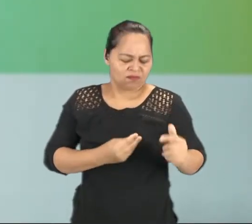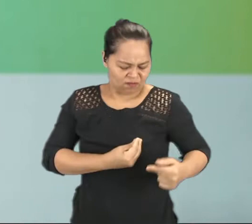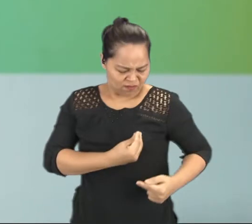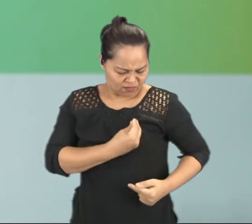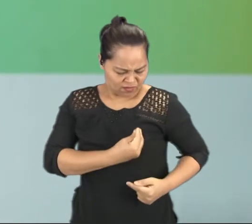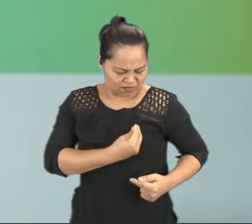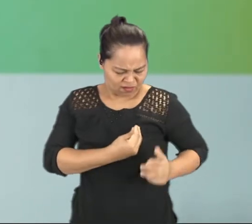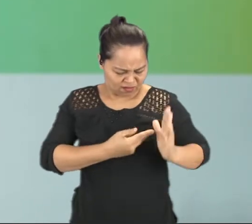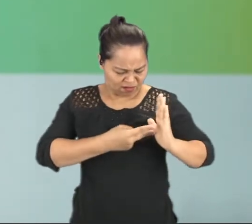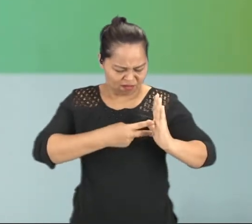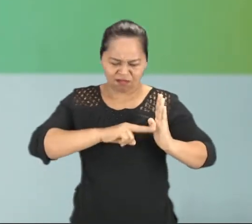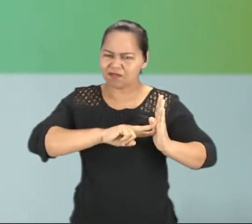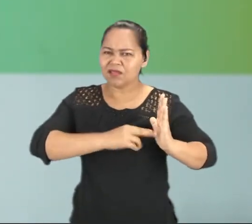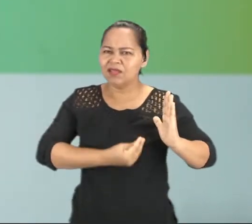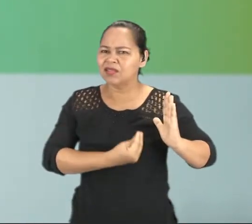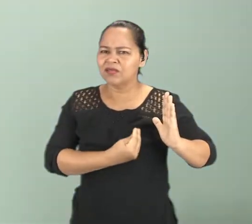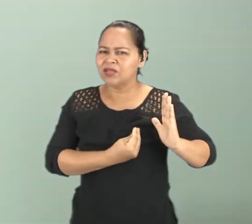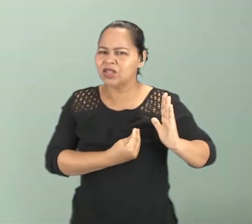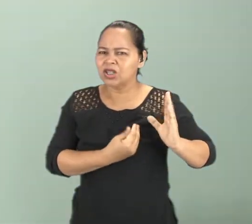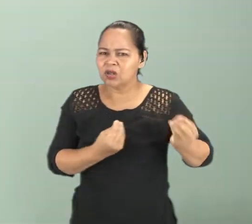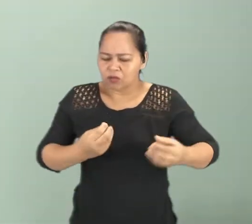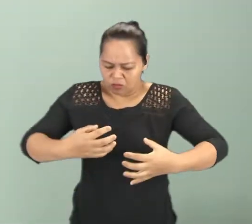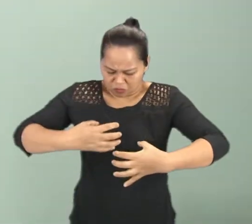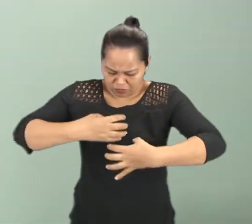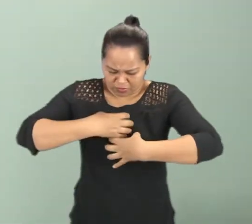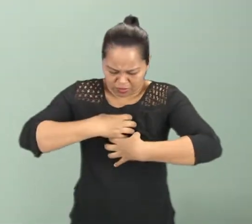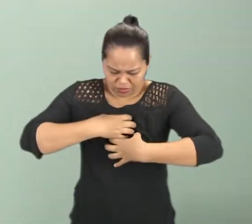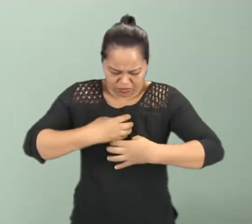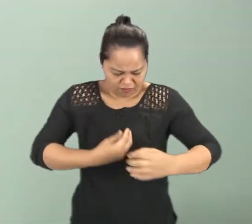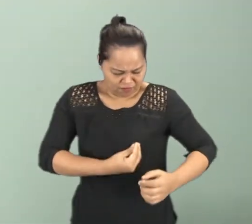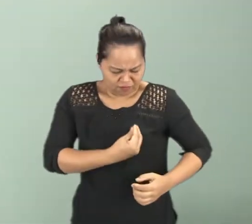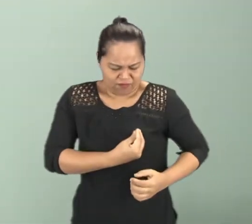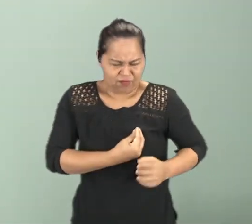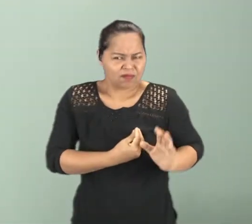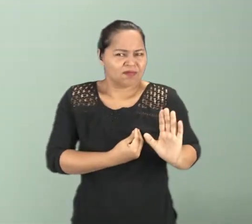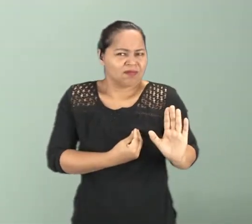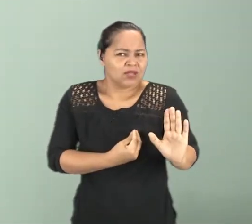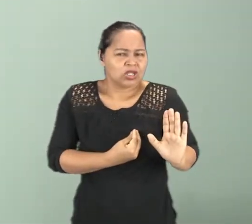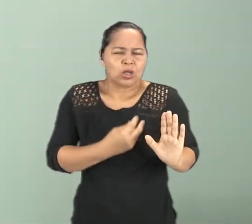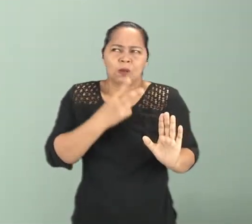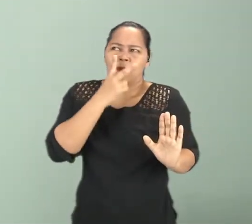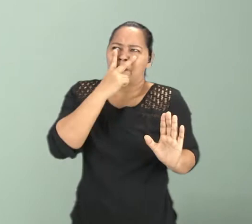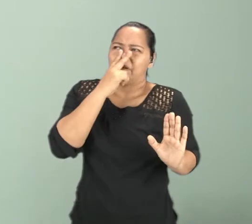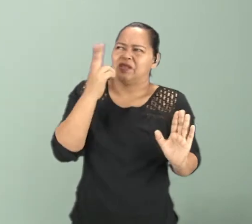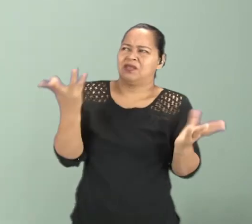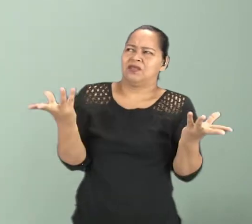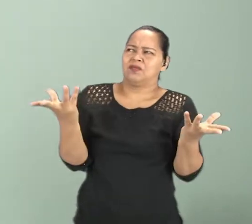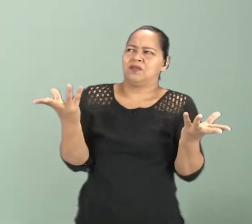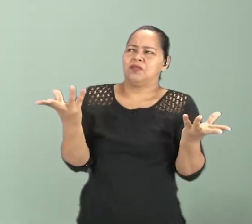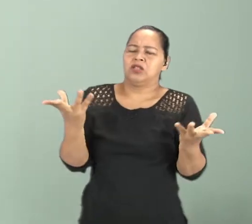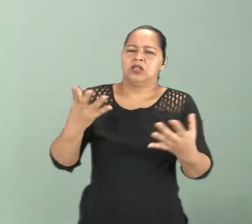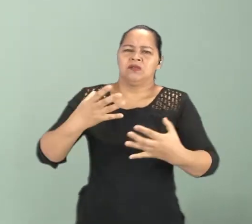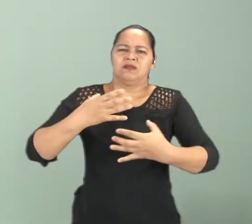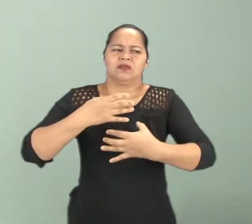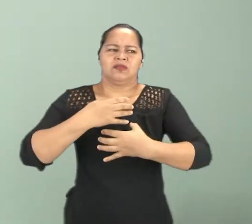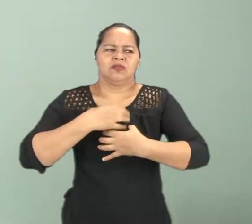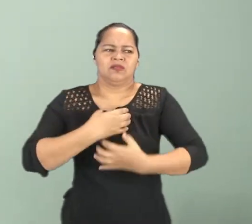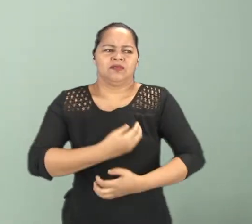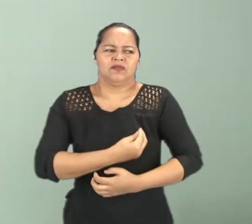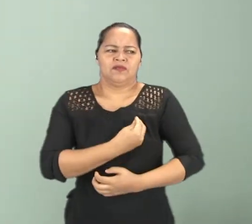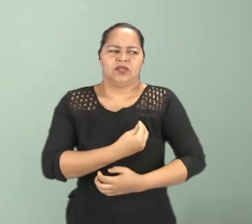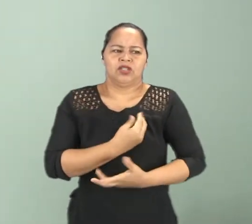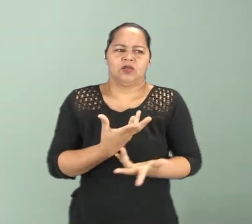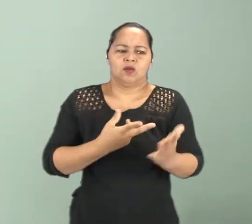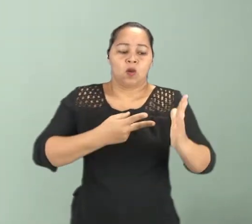Sentido da vida? Como assim? Quando a gente fala sentido da vida, já nos tira um pouco do lugar, né? Qual é o sentido da vida?